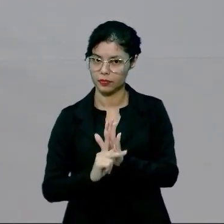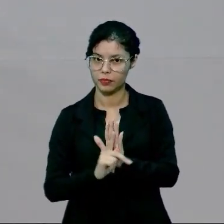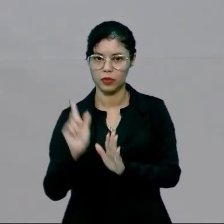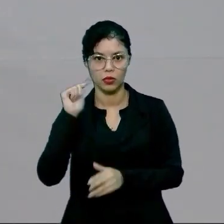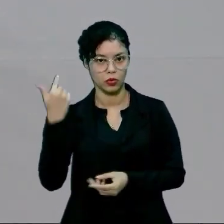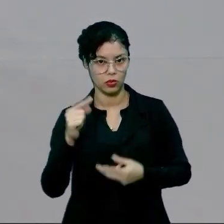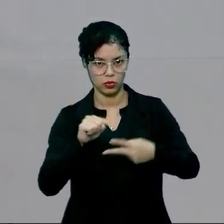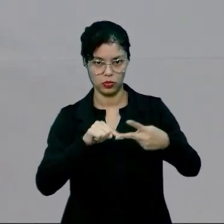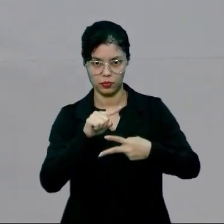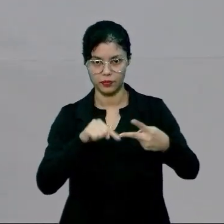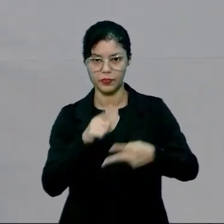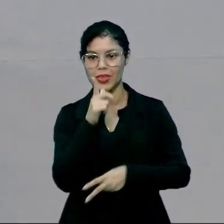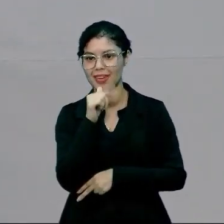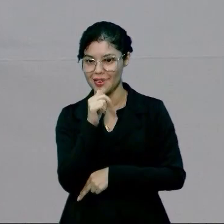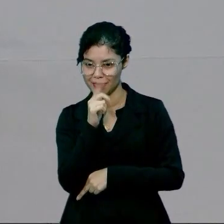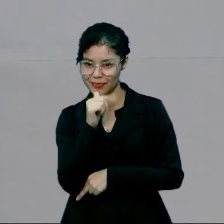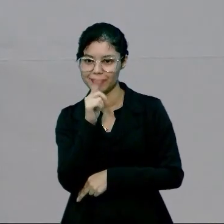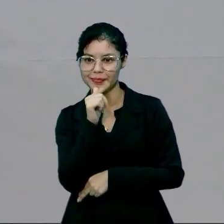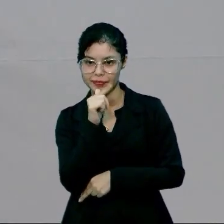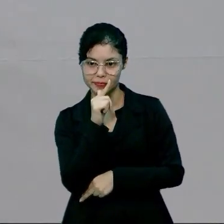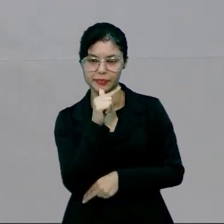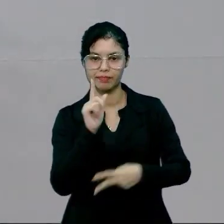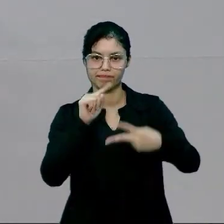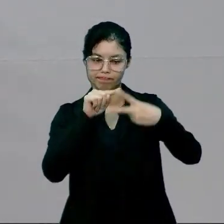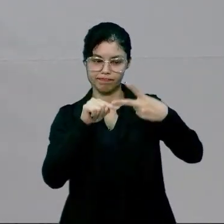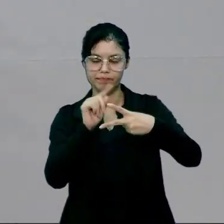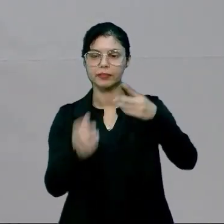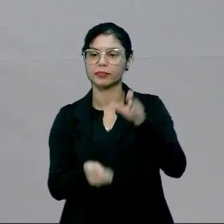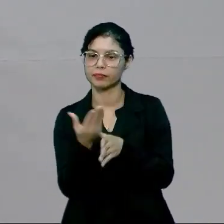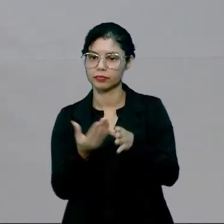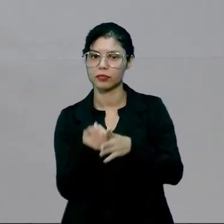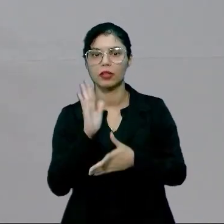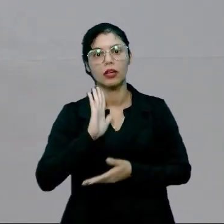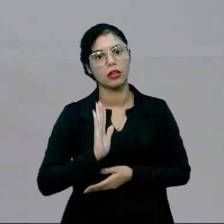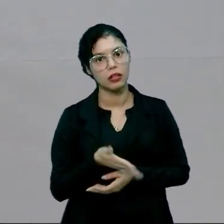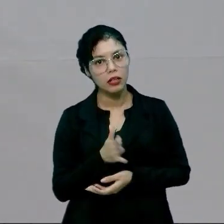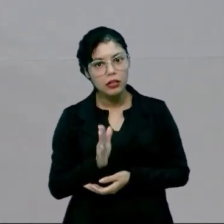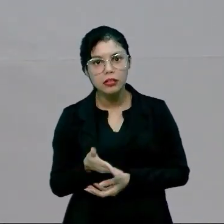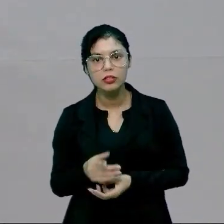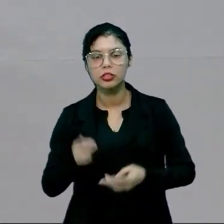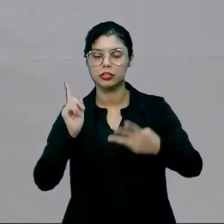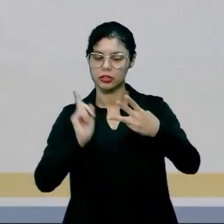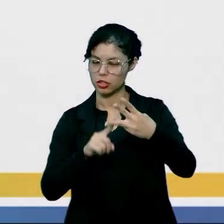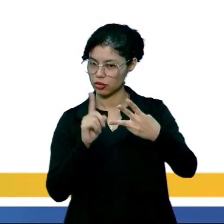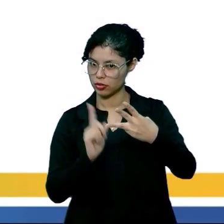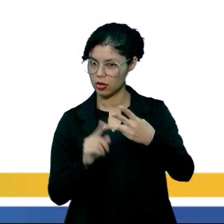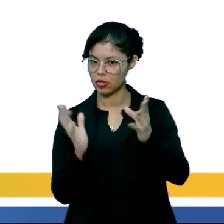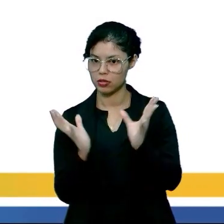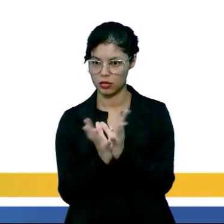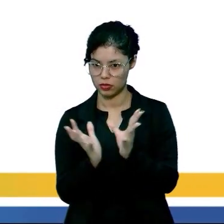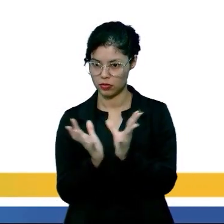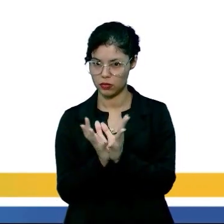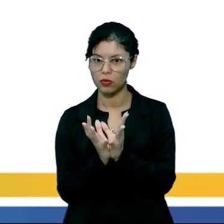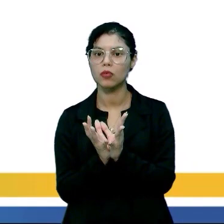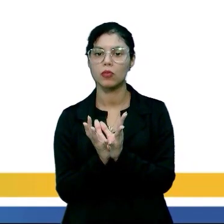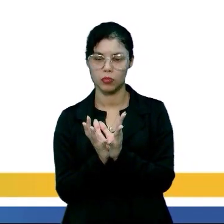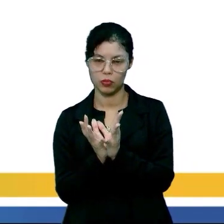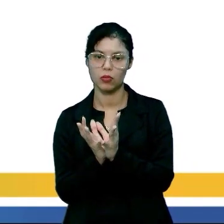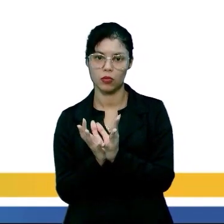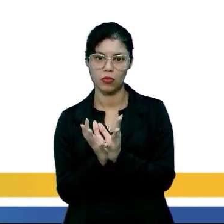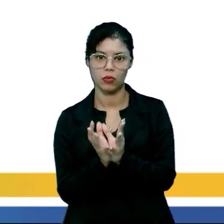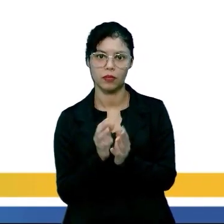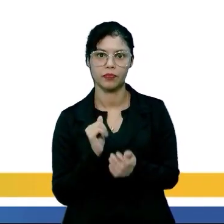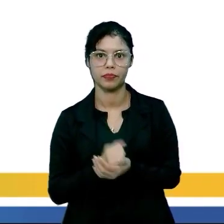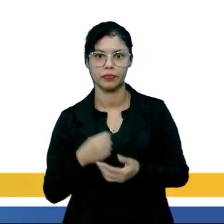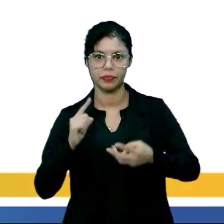eles dependem muito da água para nutrição e reprodução. É a partir desse terceiro grupo, pessoal,